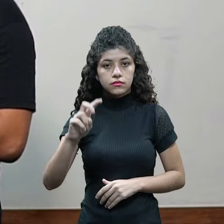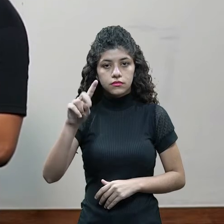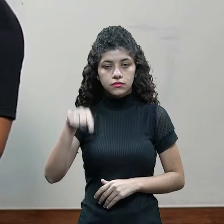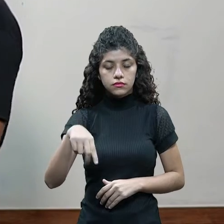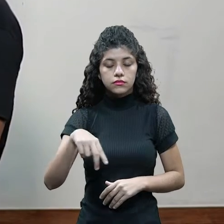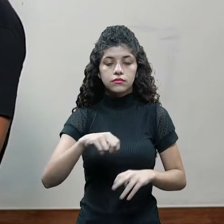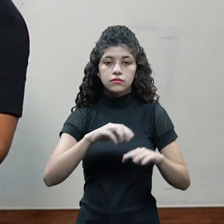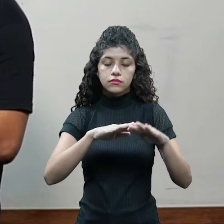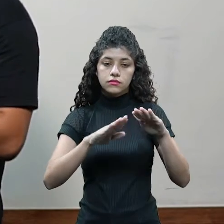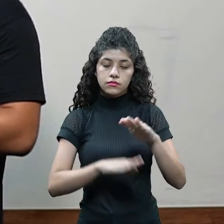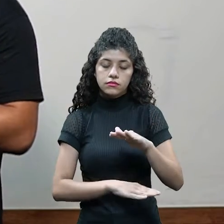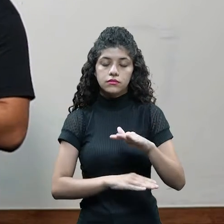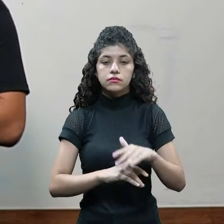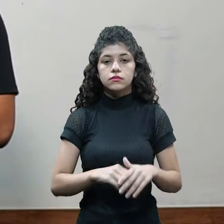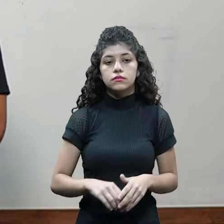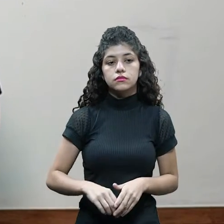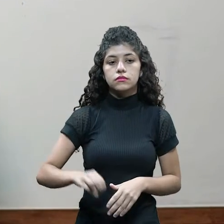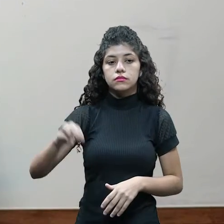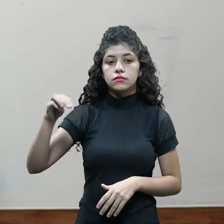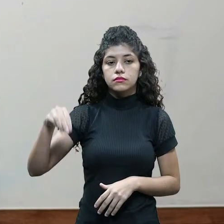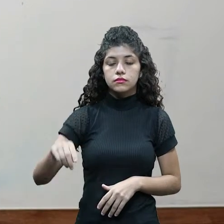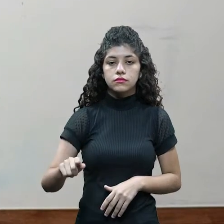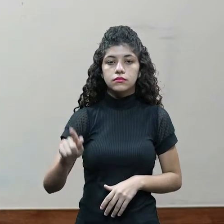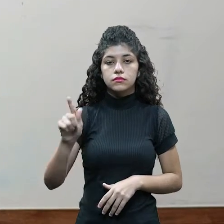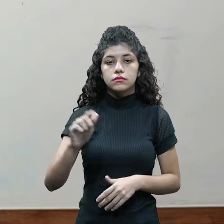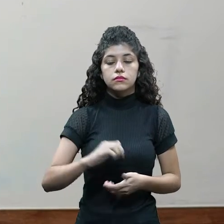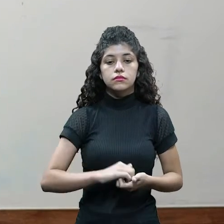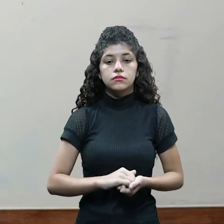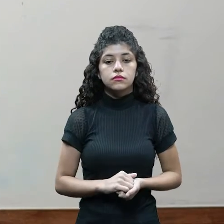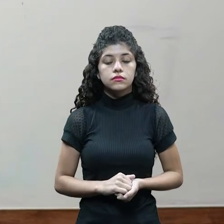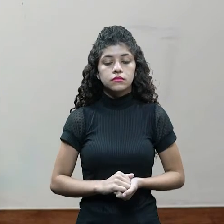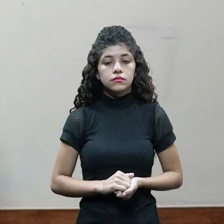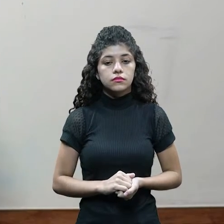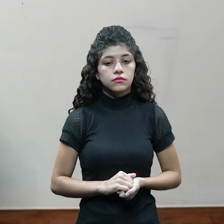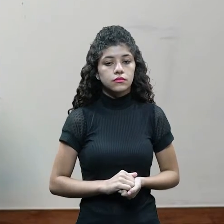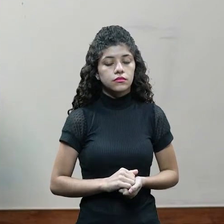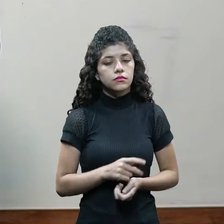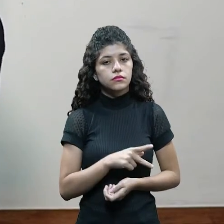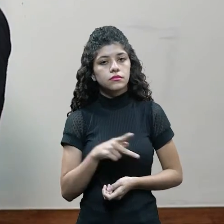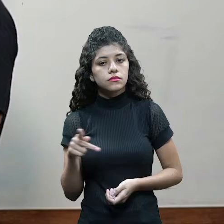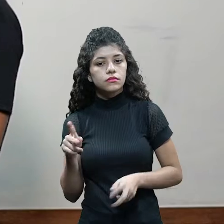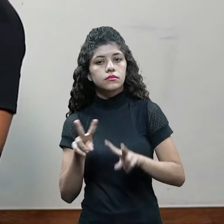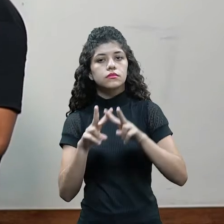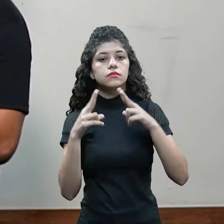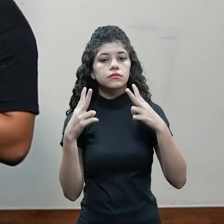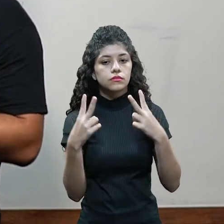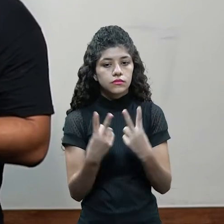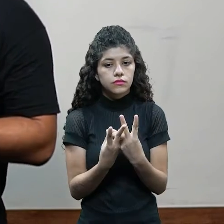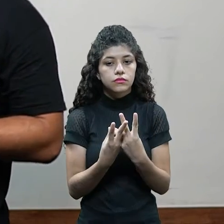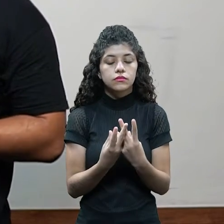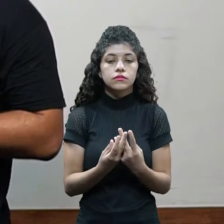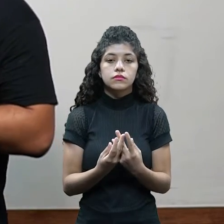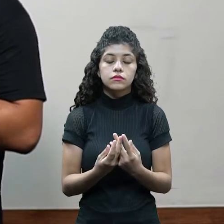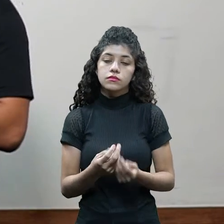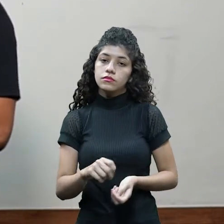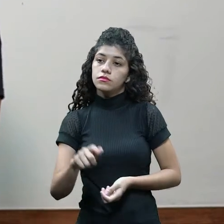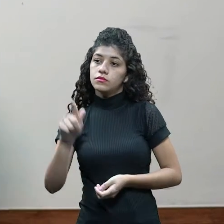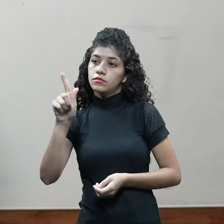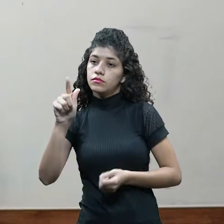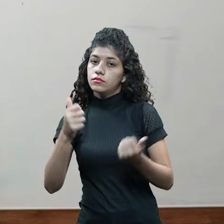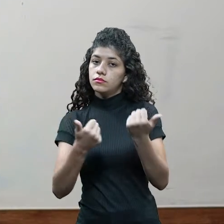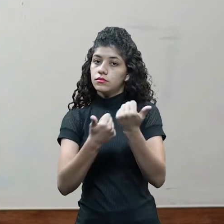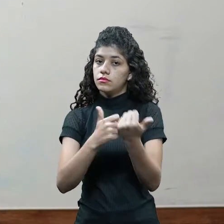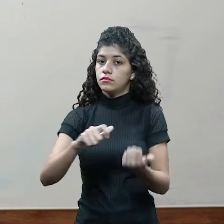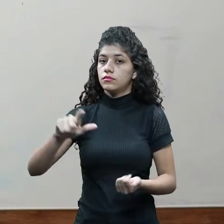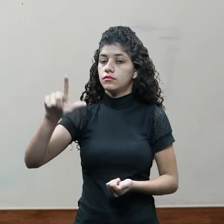vezes menor. E o miligrama, 1000 vezes menor. Professor, se fosse de volume, onde tem G eu colocaria L de litro.